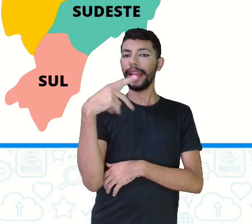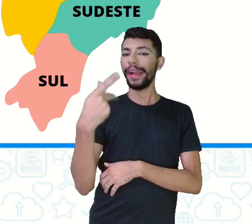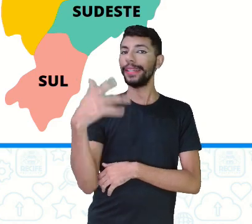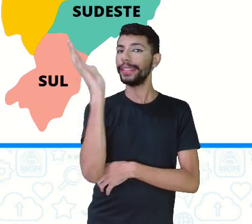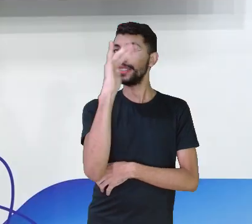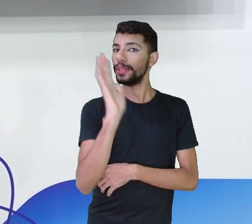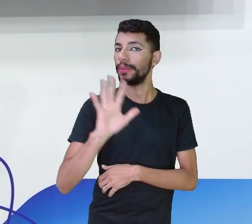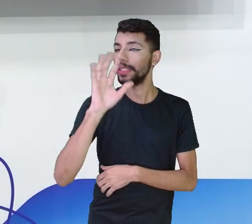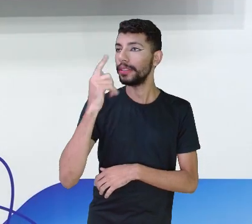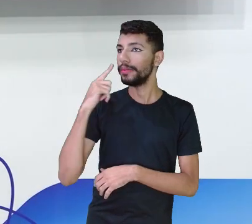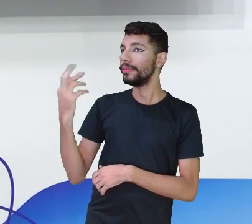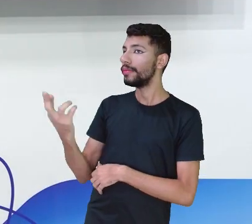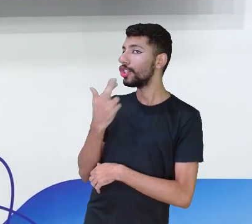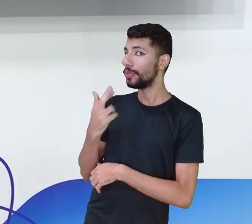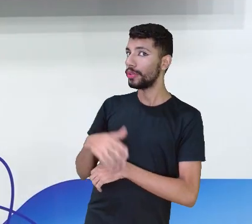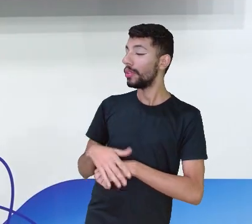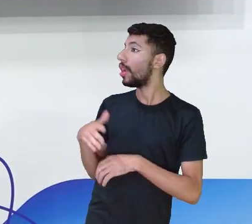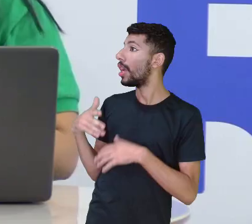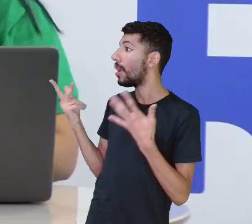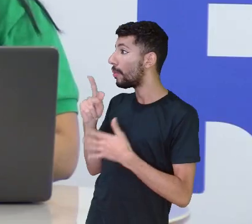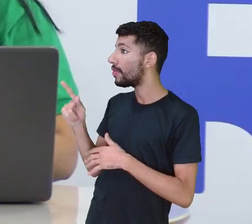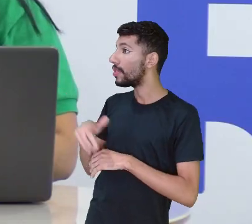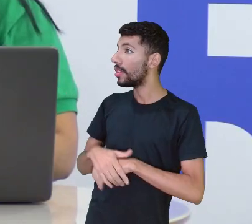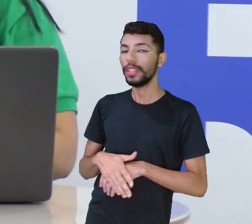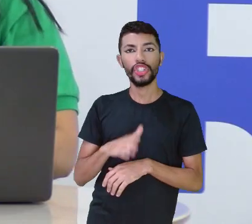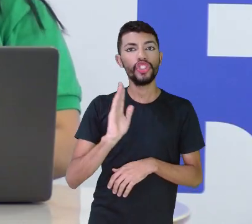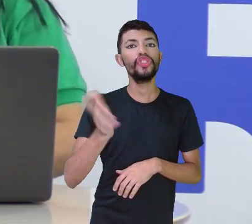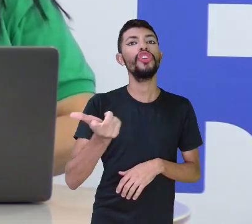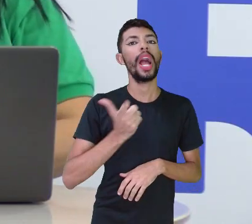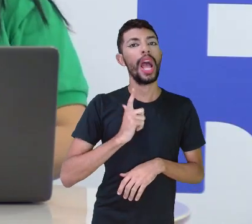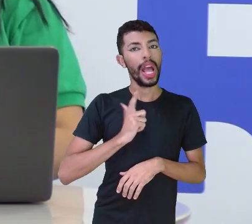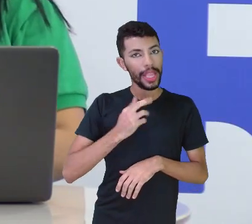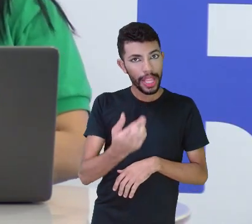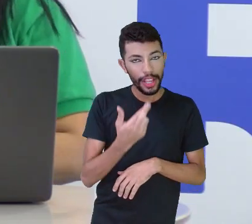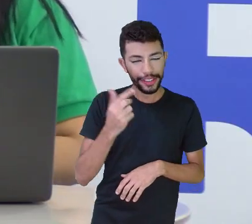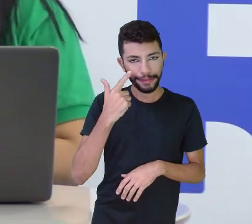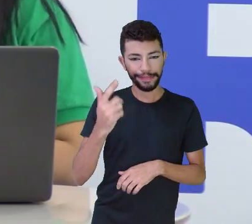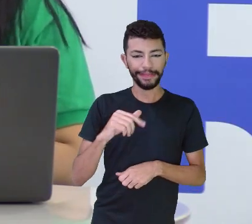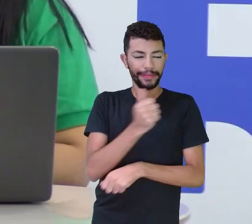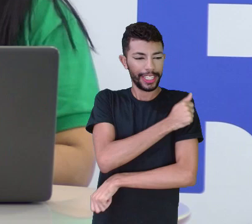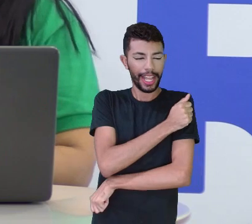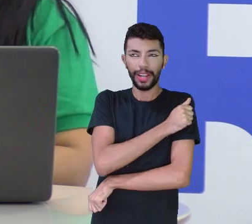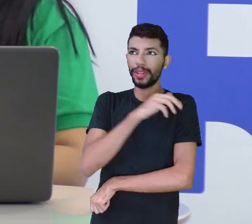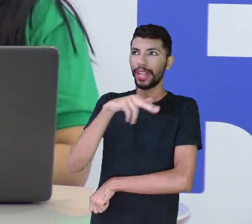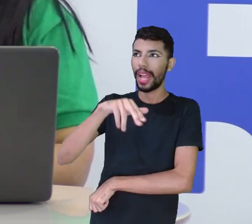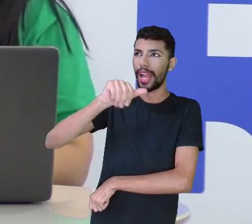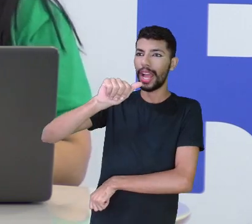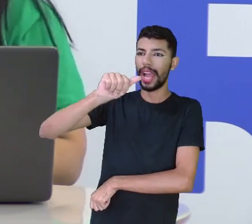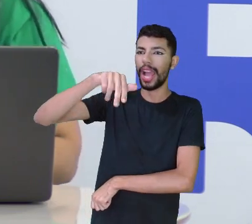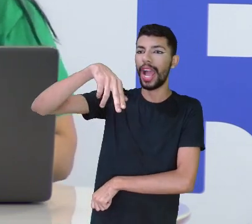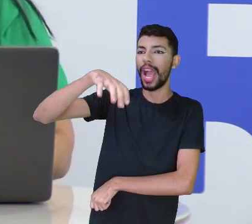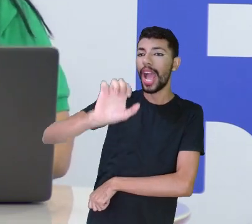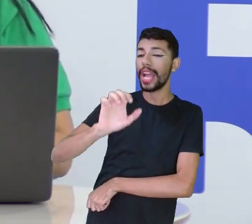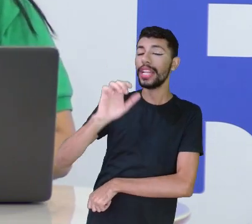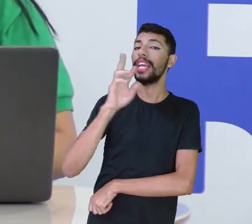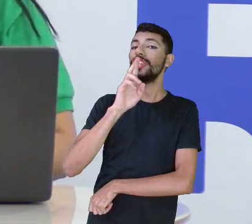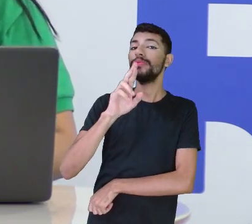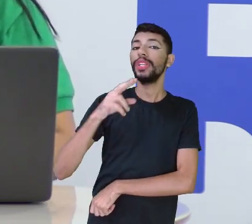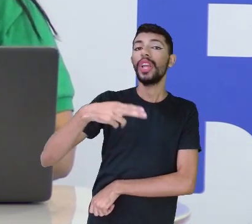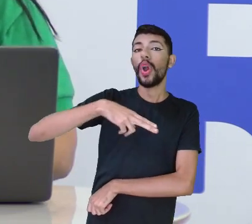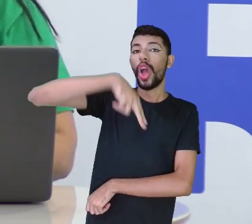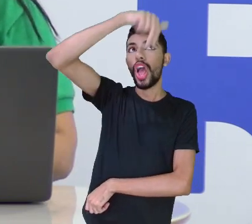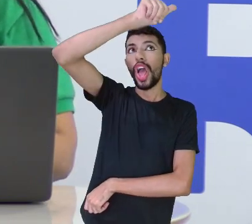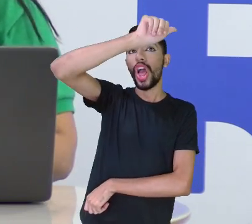Brasil? Responde para mim. E aí, professora? Já chegou resposta. A Anne respondeu Nordeste.